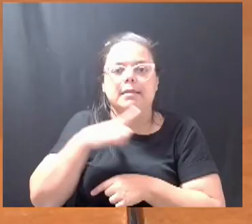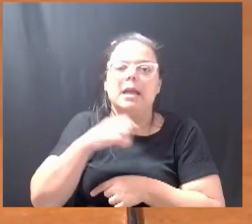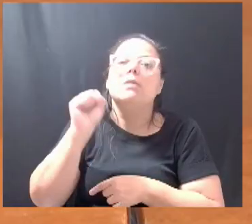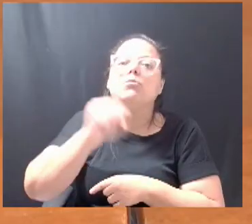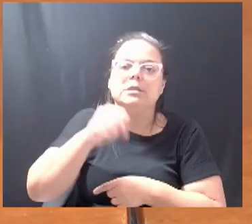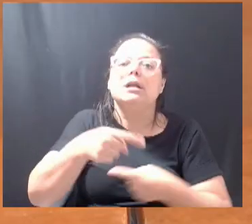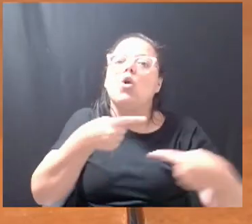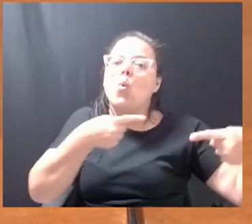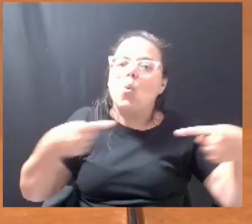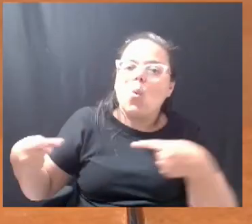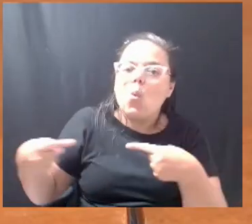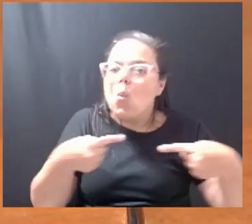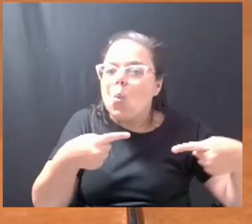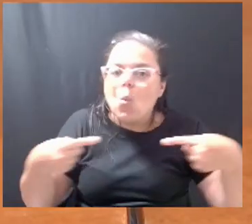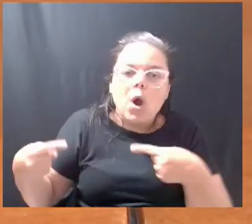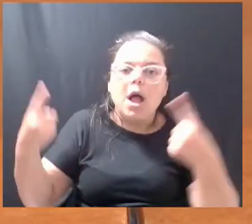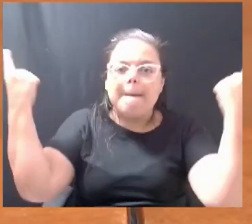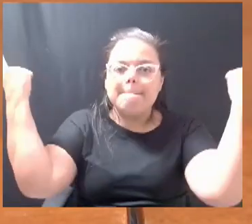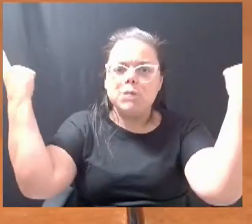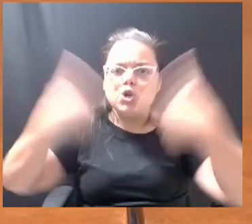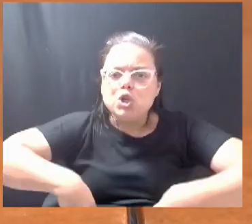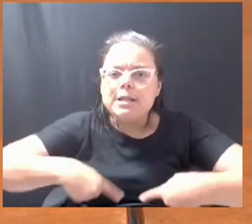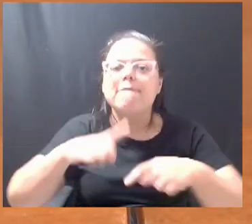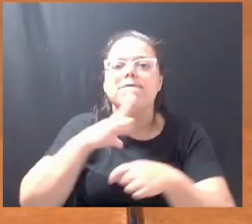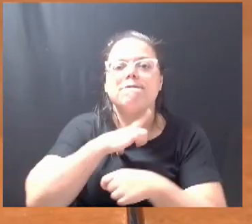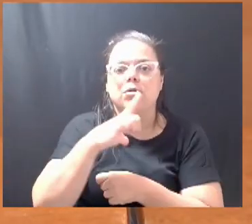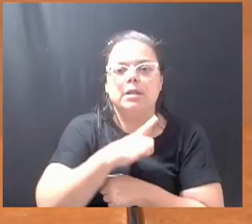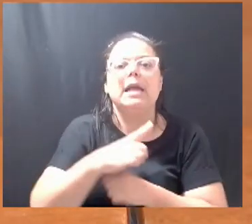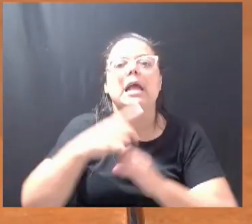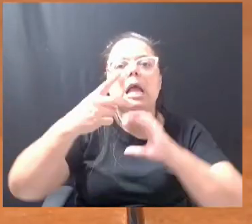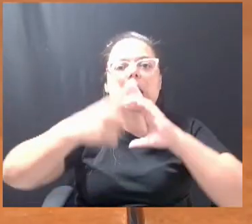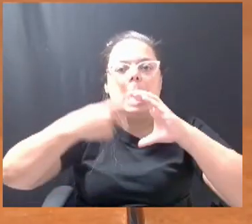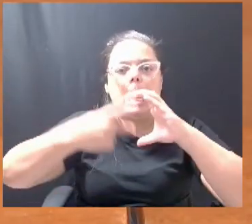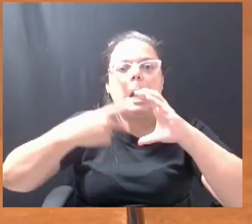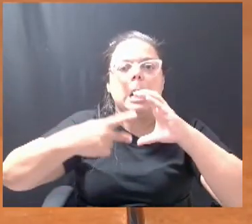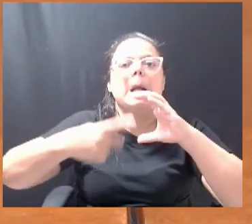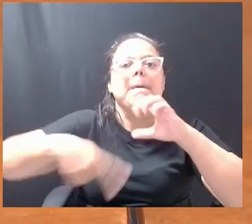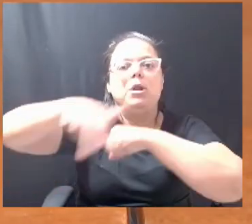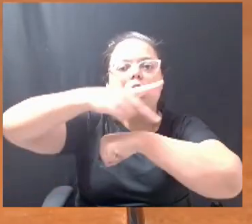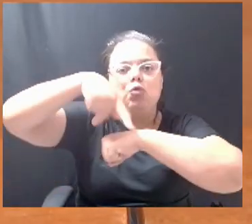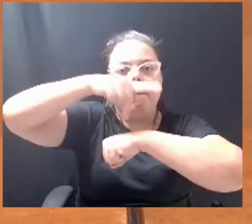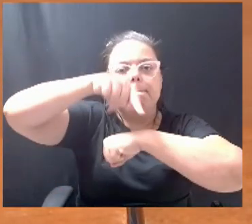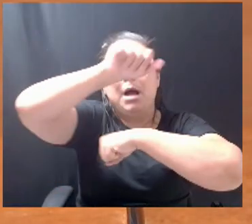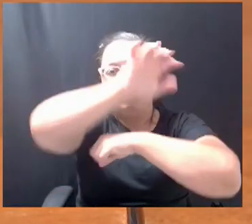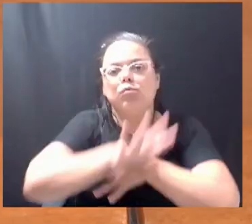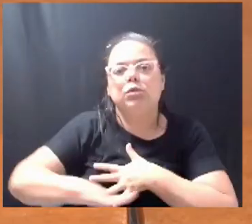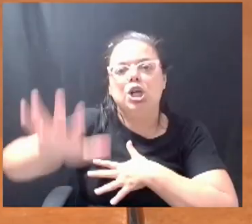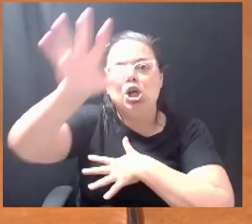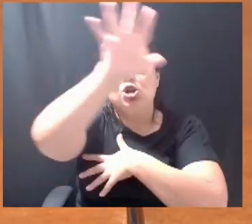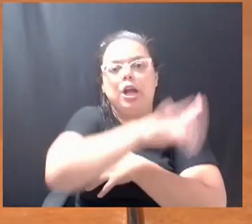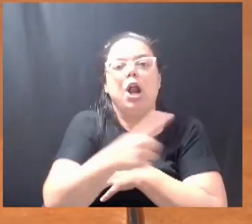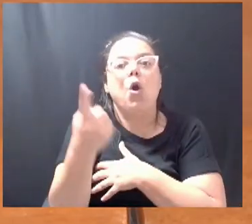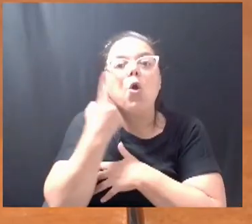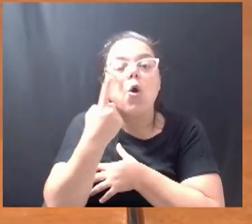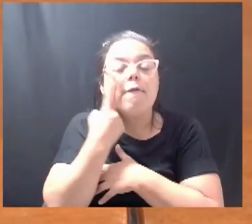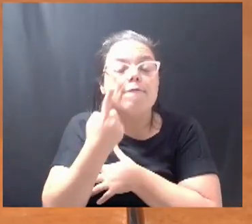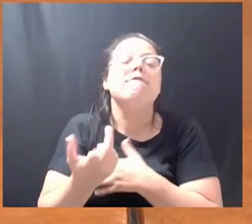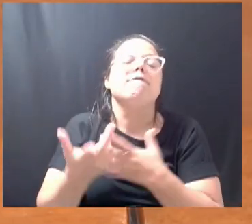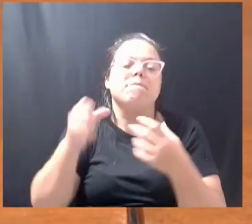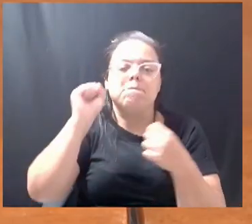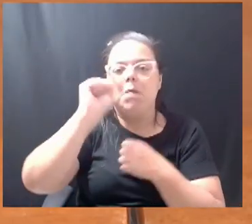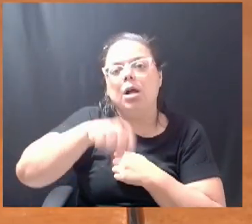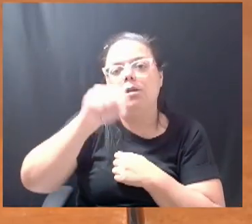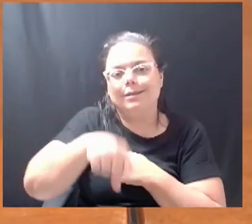Primeiro, tem câmaras de vereadores pelo país que a gente percebe a dificuldade da tramitação, ou por considerarem